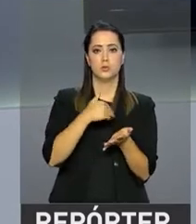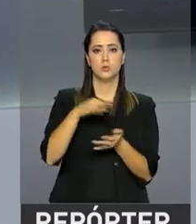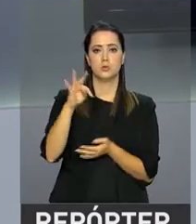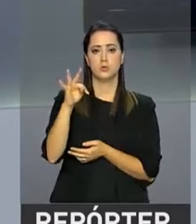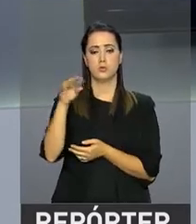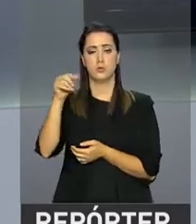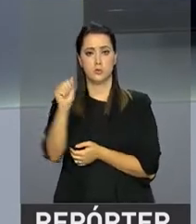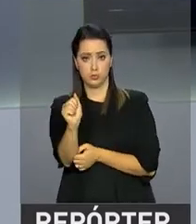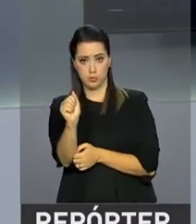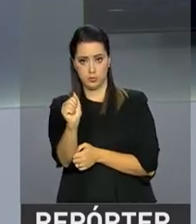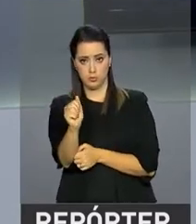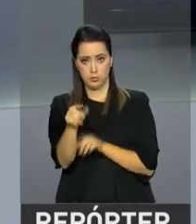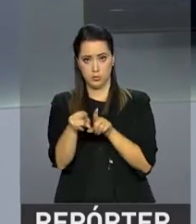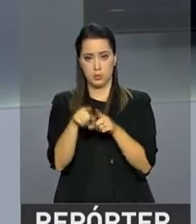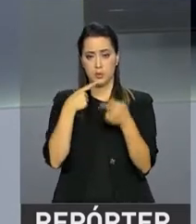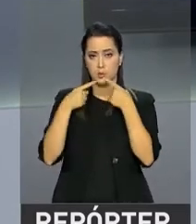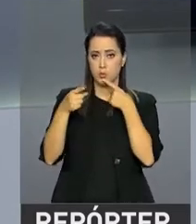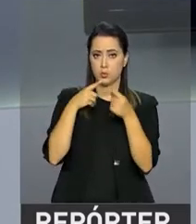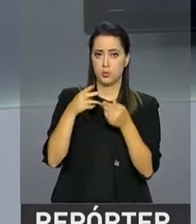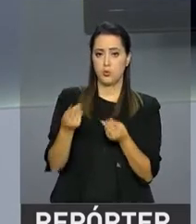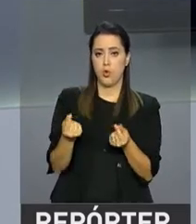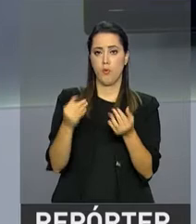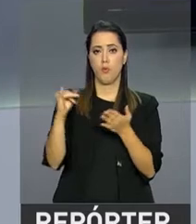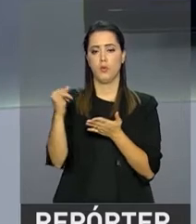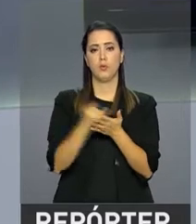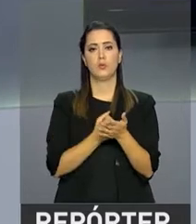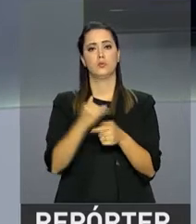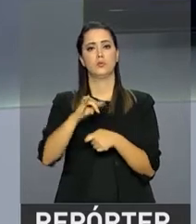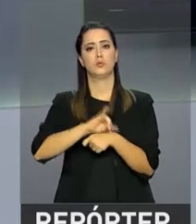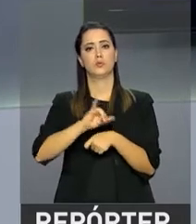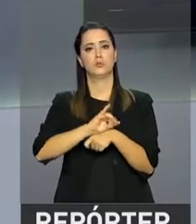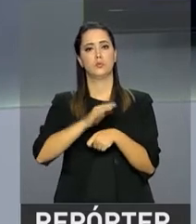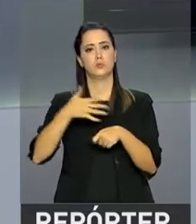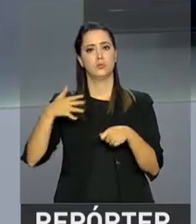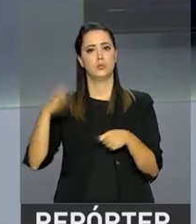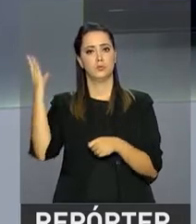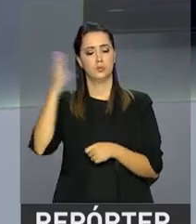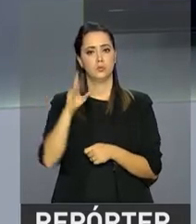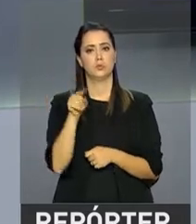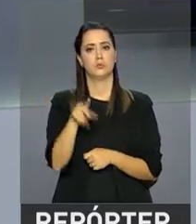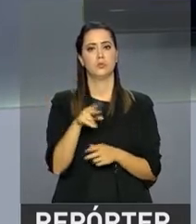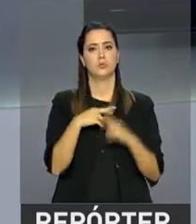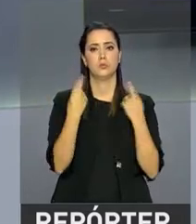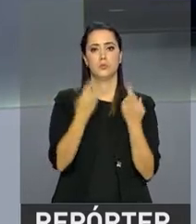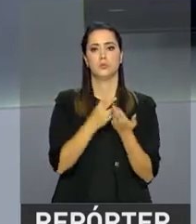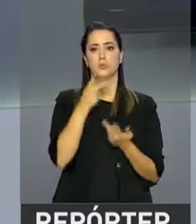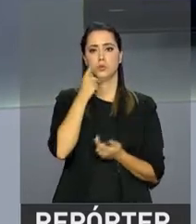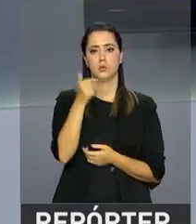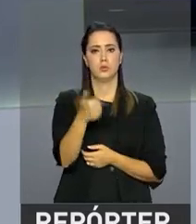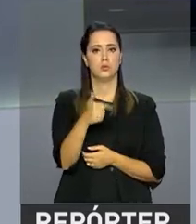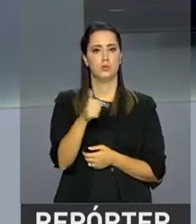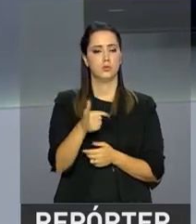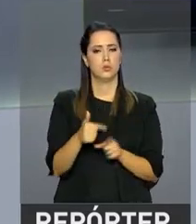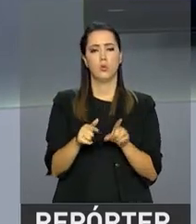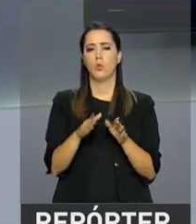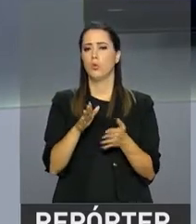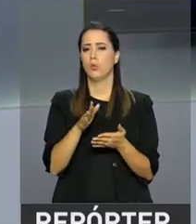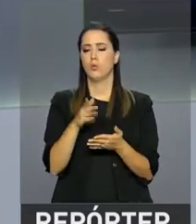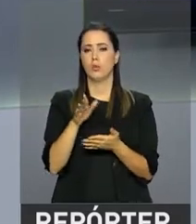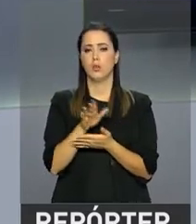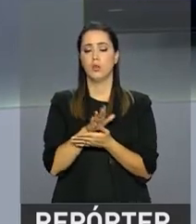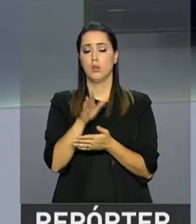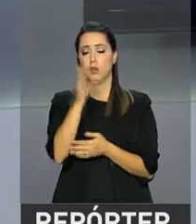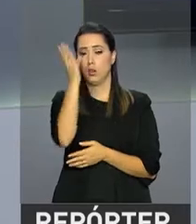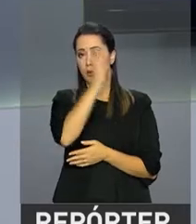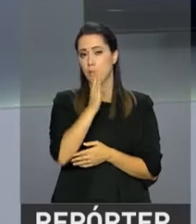para discutir a sobretaxação do aço e alumínio brasileiros segundo meirelles na reunião ele garantiu que não há por parte do